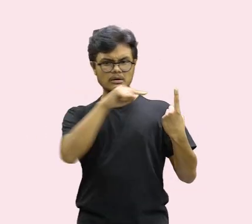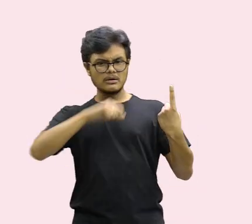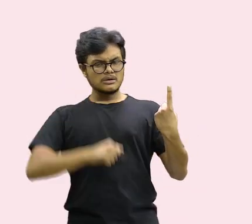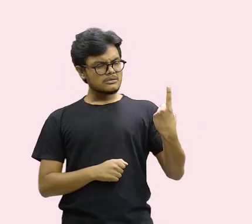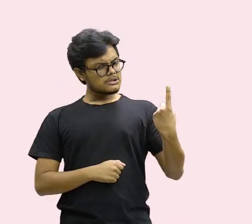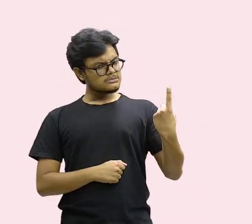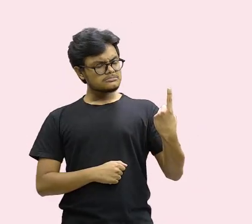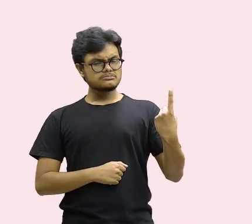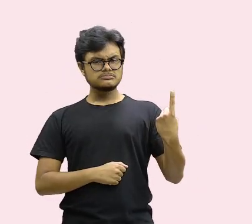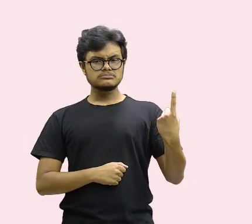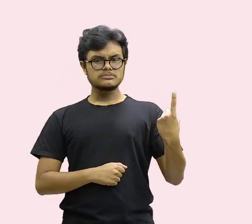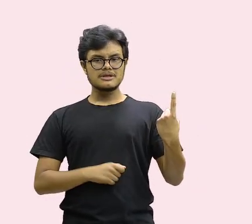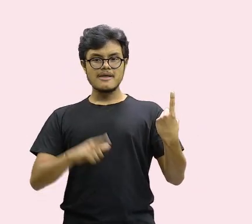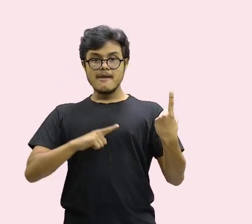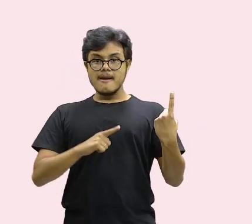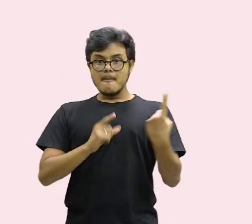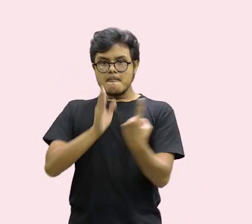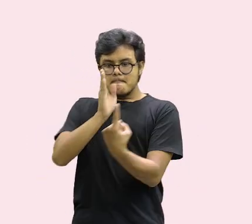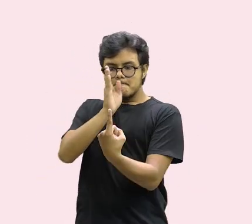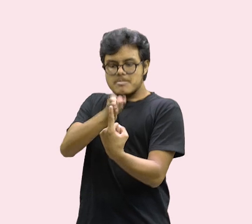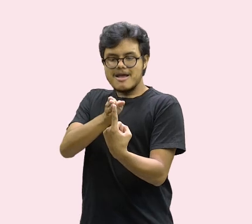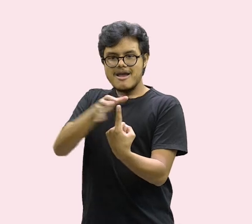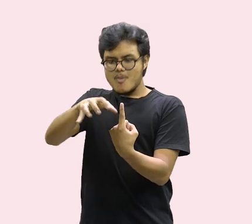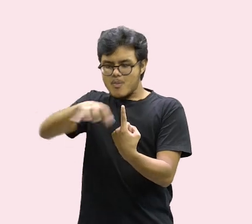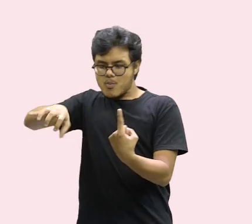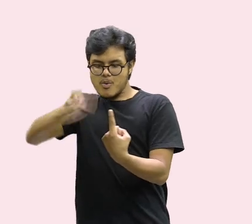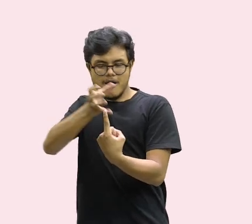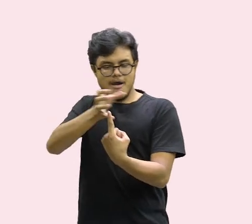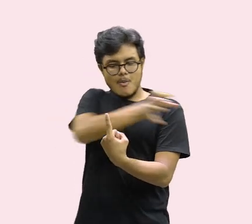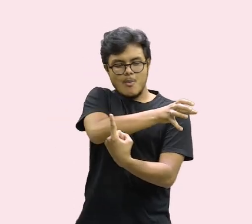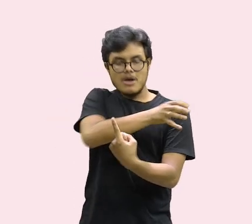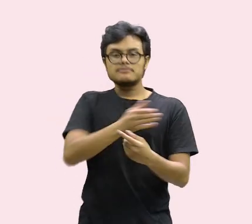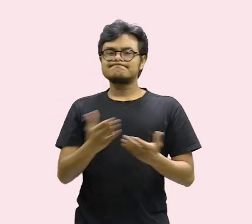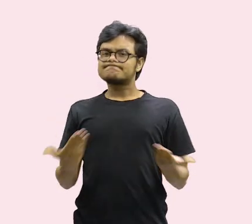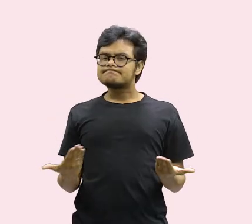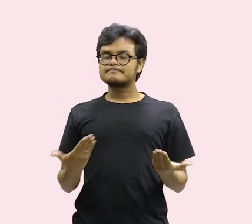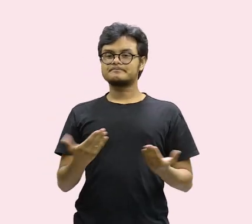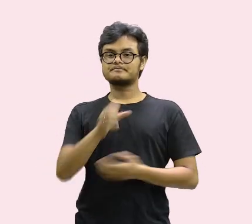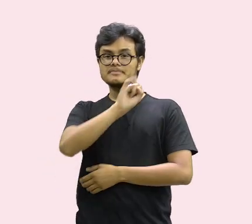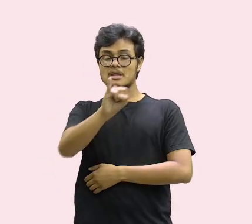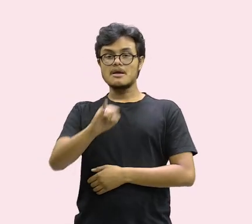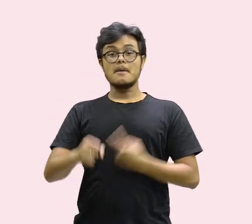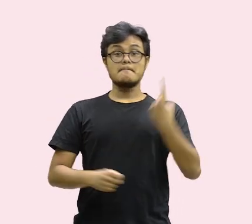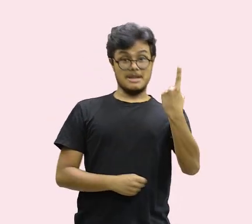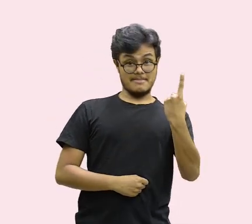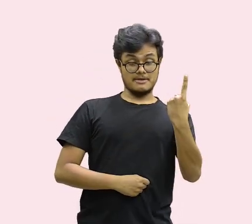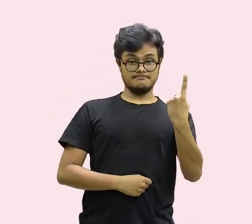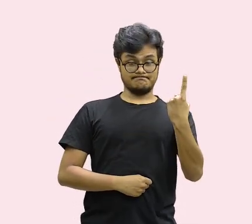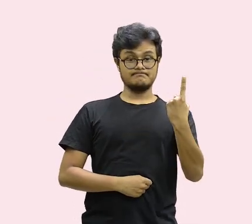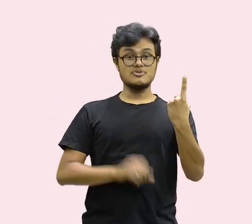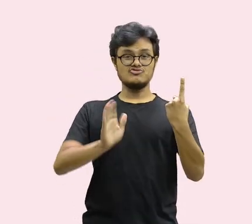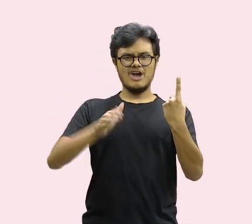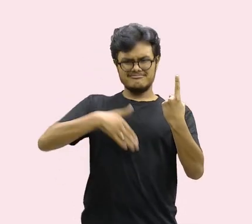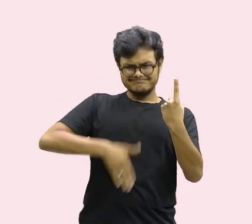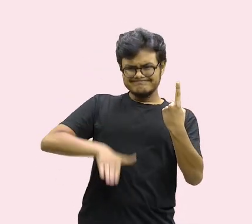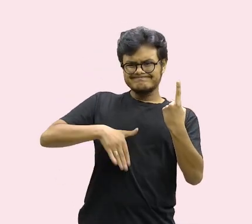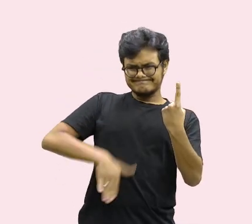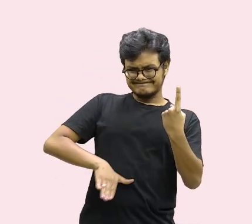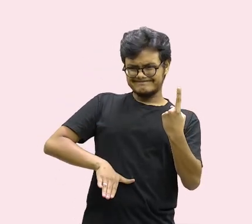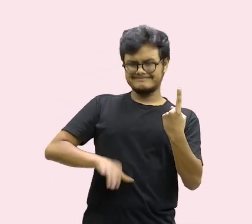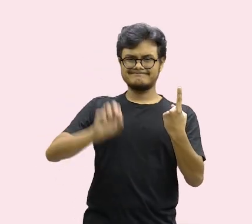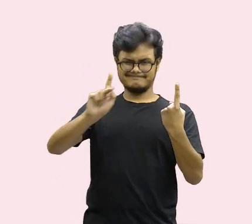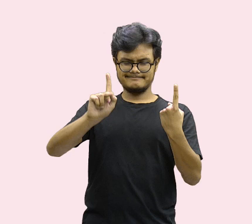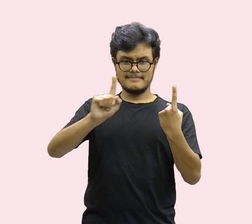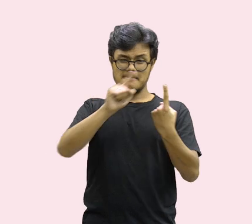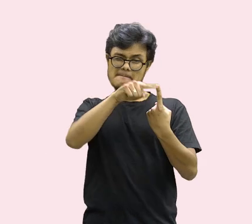coloco no meio do período, tá beleza? Então a gente vai fazer o seguinte, você conta do primeiro dia de menstruação,